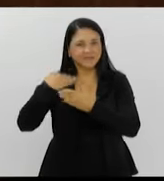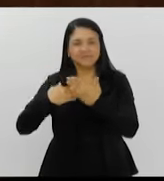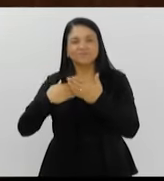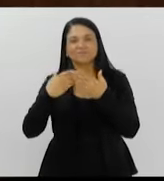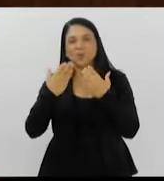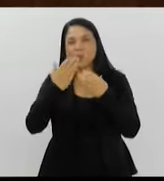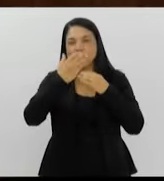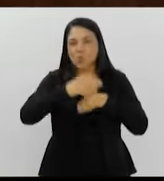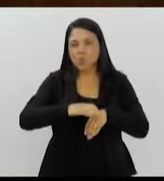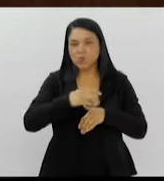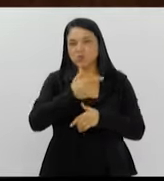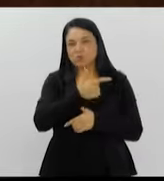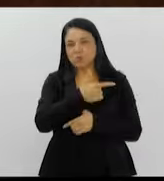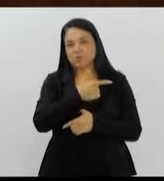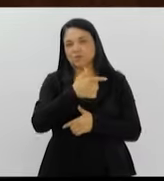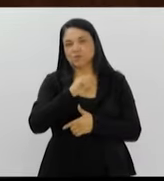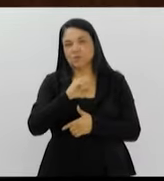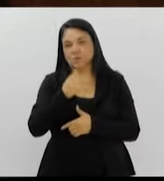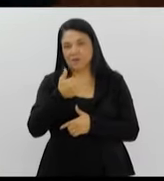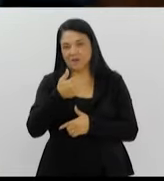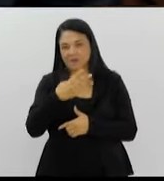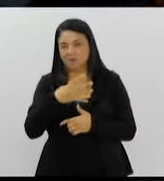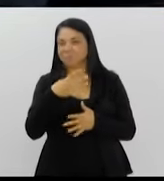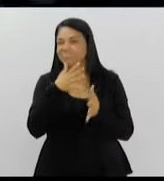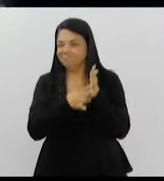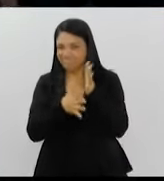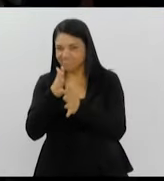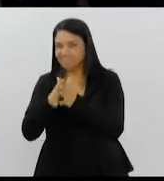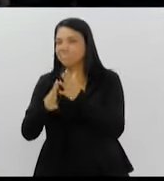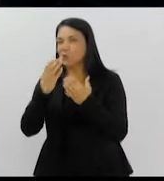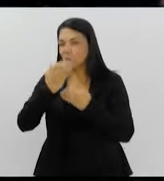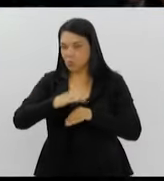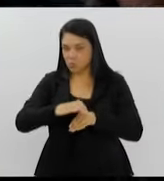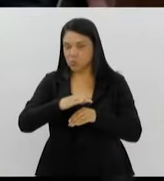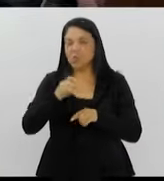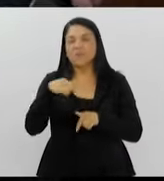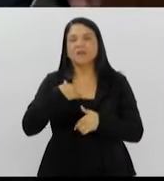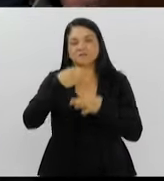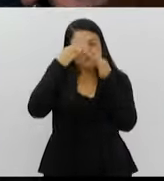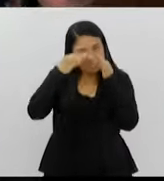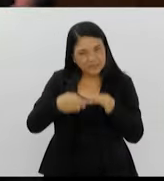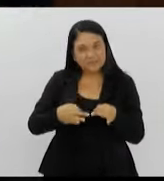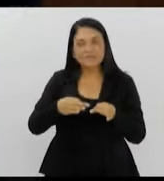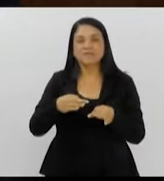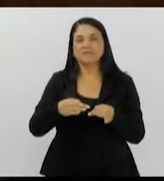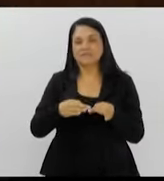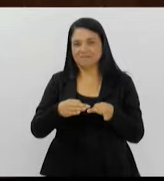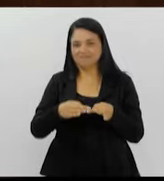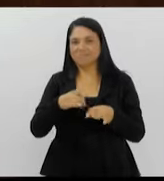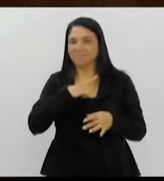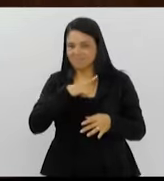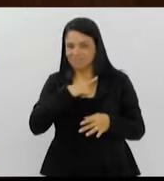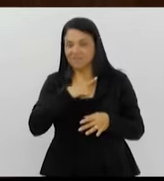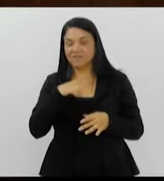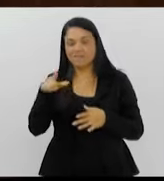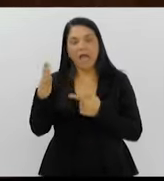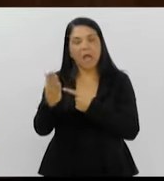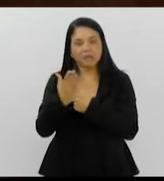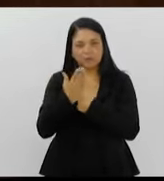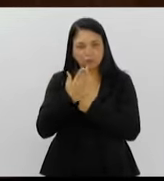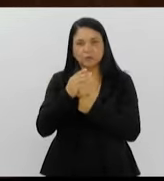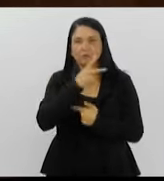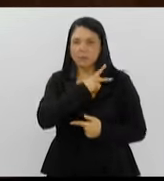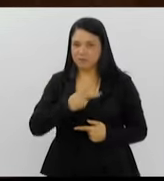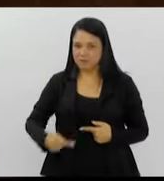concurso 2014 que foi um concurso muito complicado mas eu tenho certeza Presidente se não fosse ajuda de vossa excelência